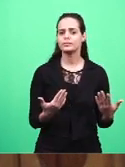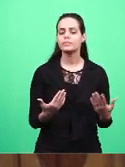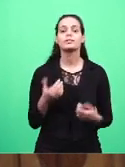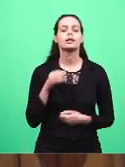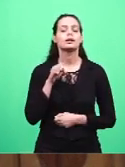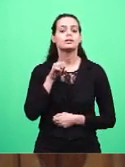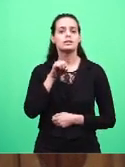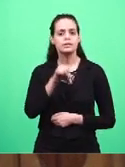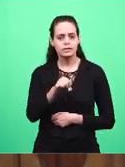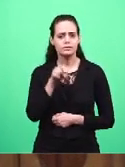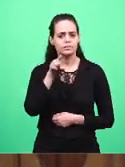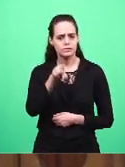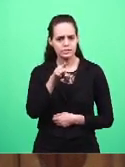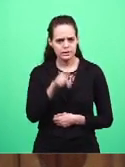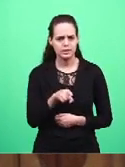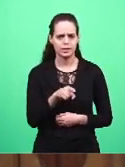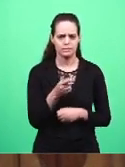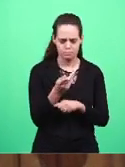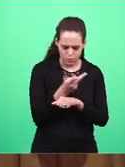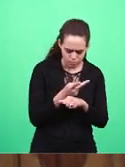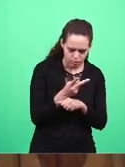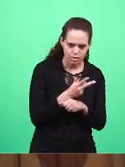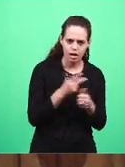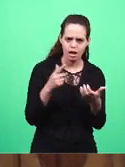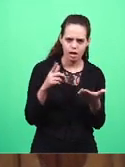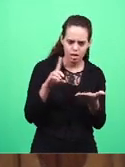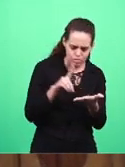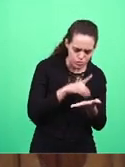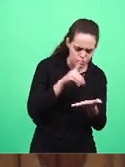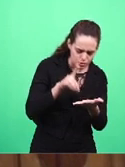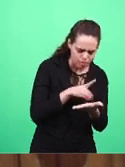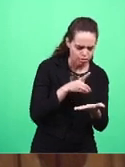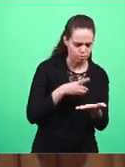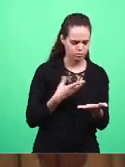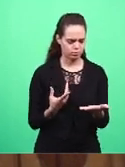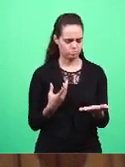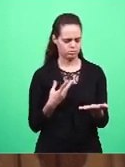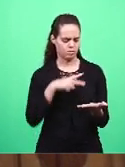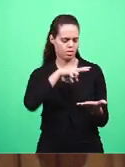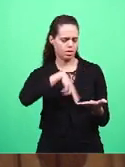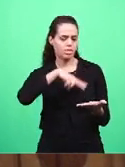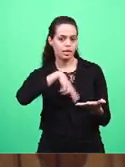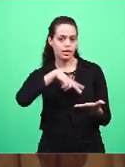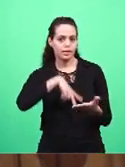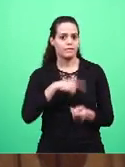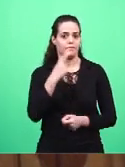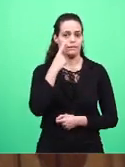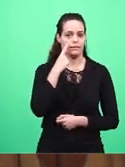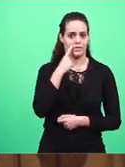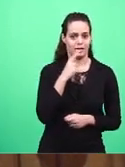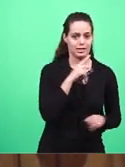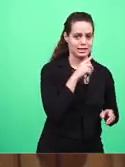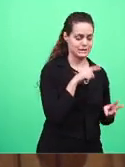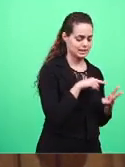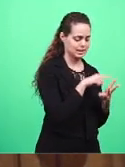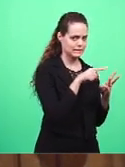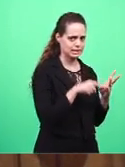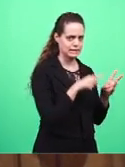o povo. Aqueles que viveram ao lado deles, os povos praticamente se espalharam pelo